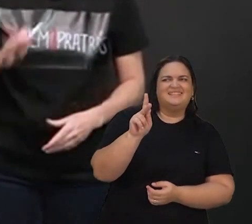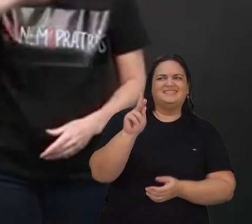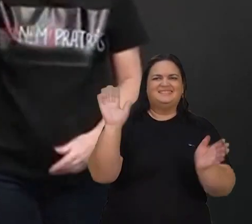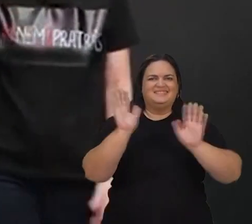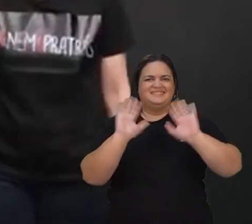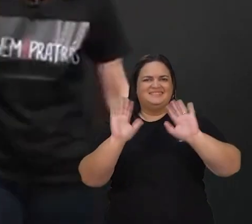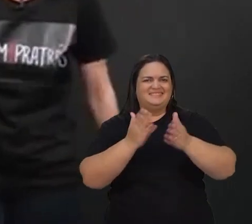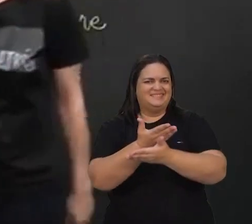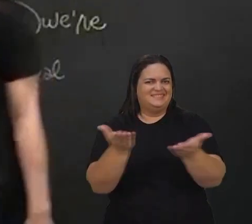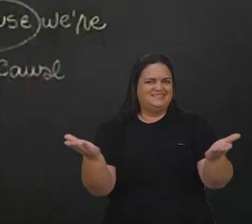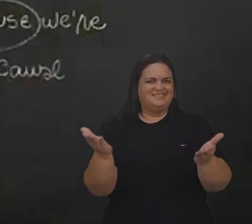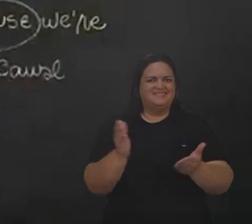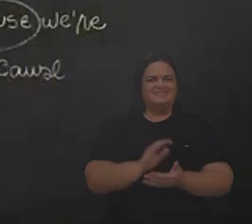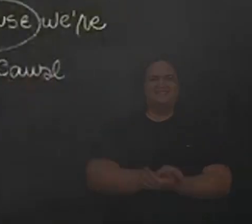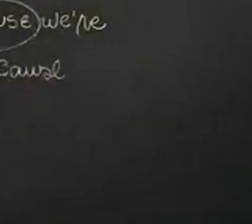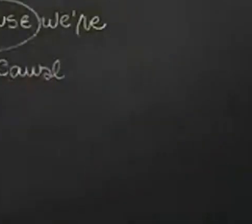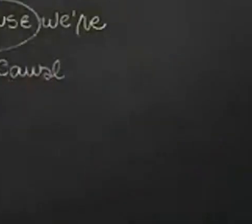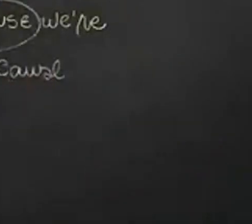later, guys. Bye.